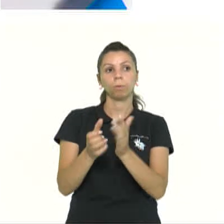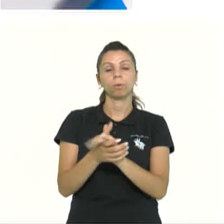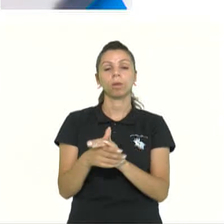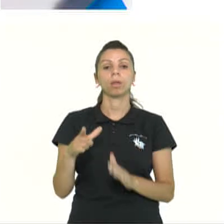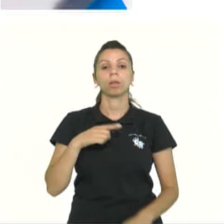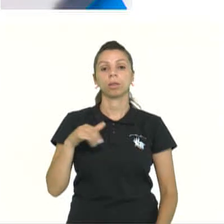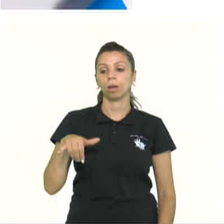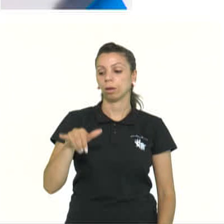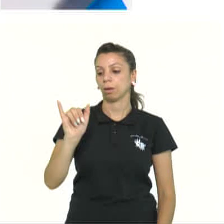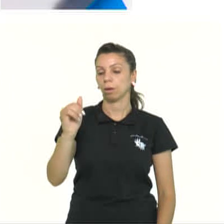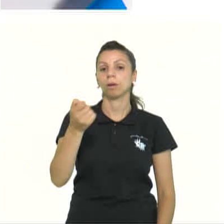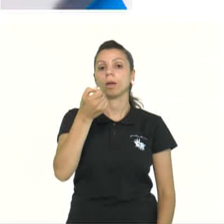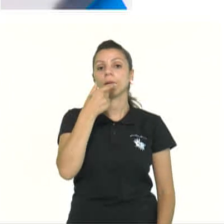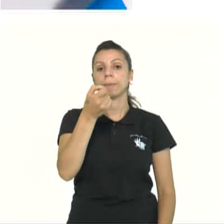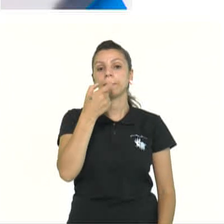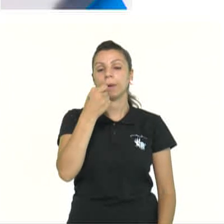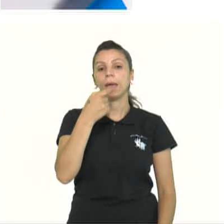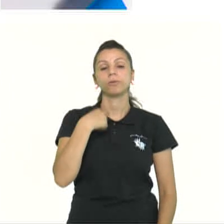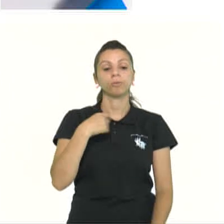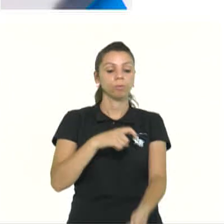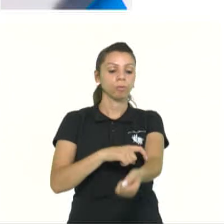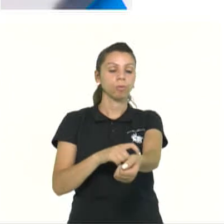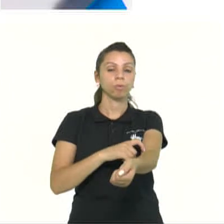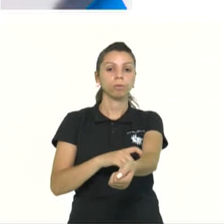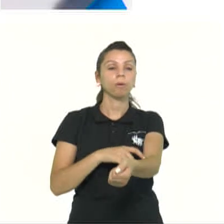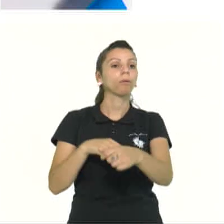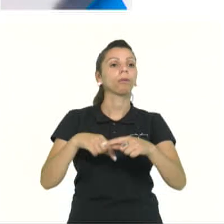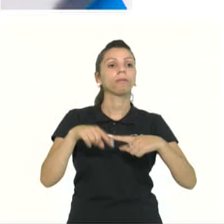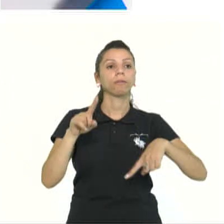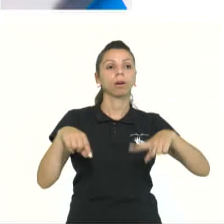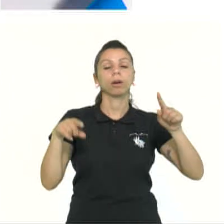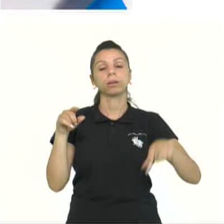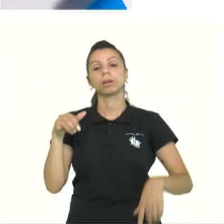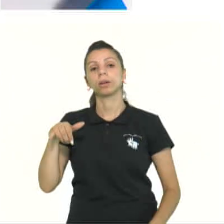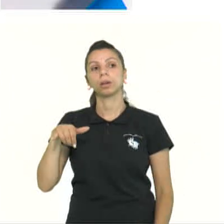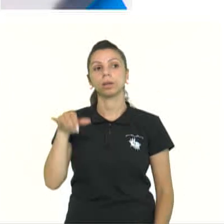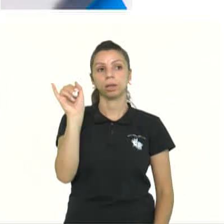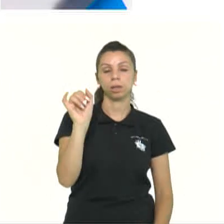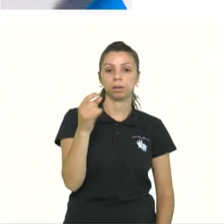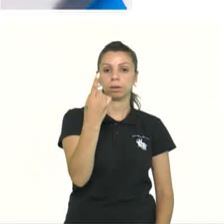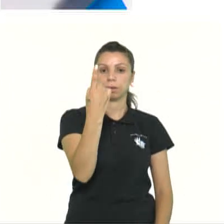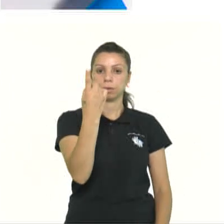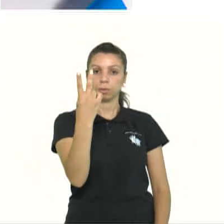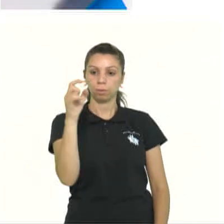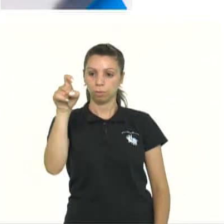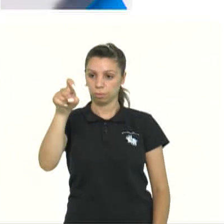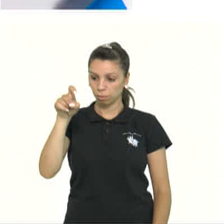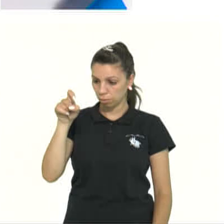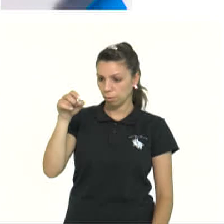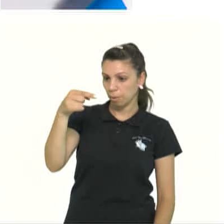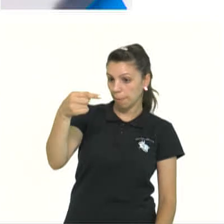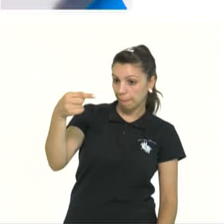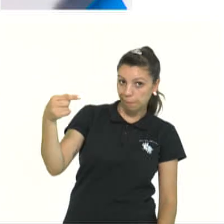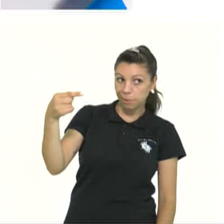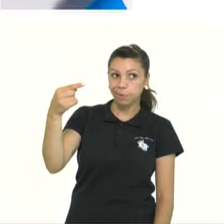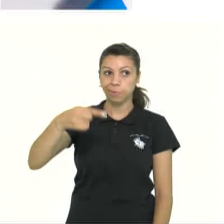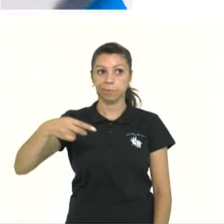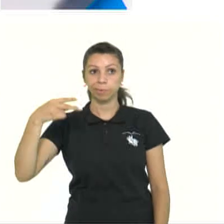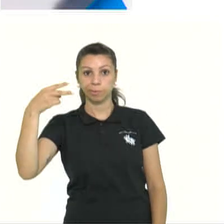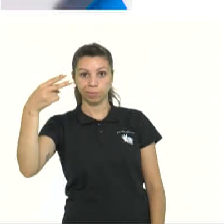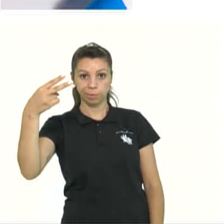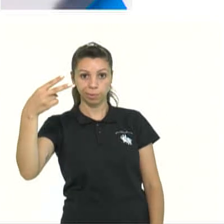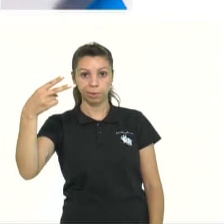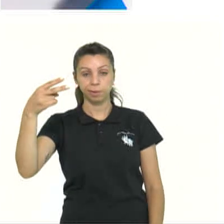sangue varia de acordo com a função y igual a 12x menos 2x ao quadrado, em